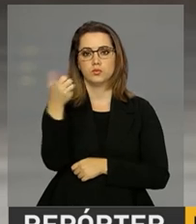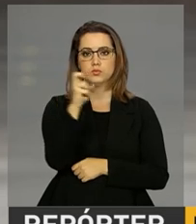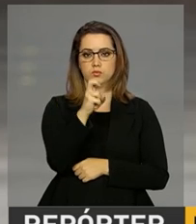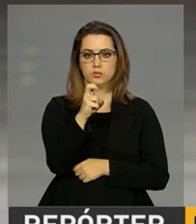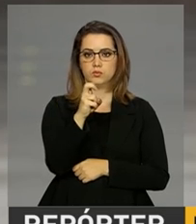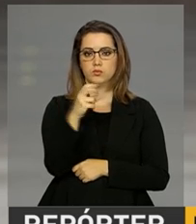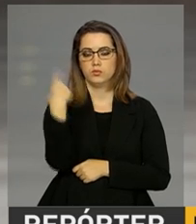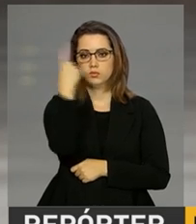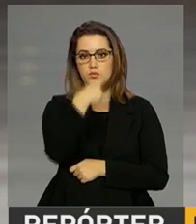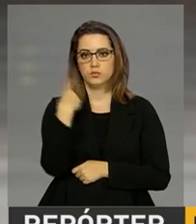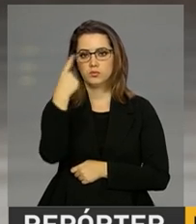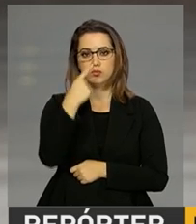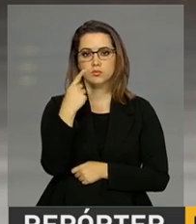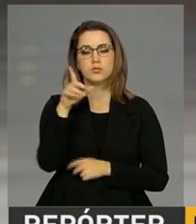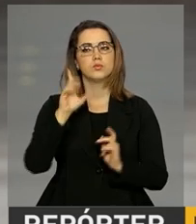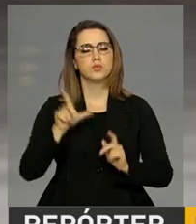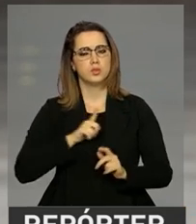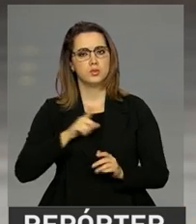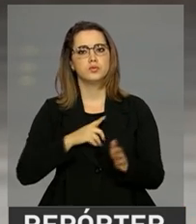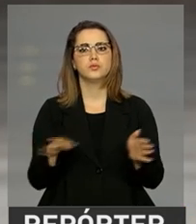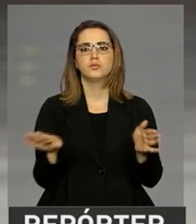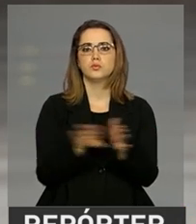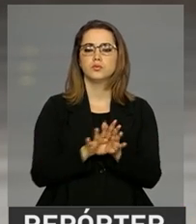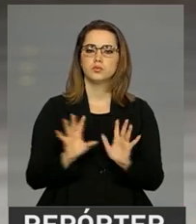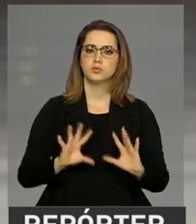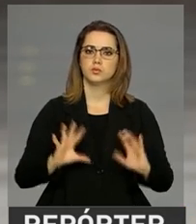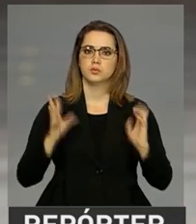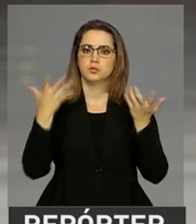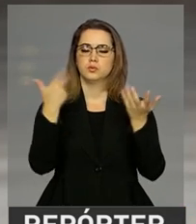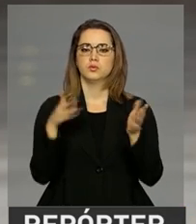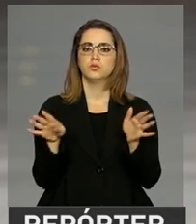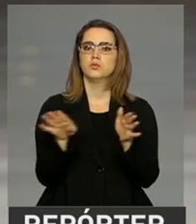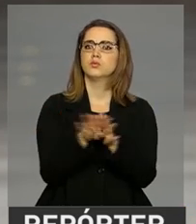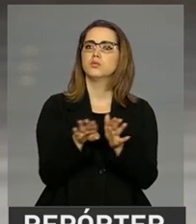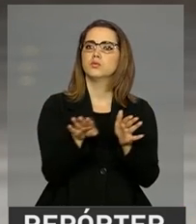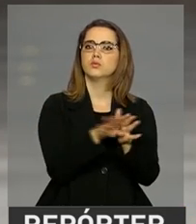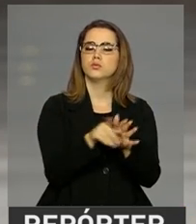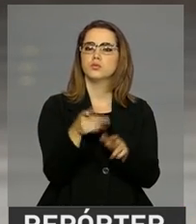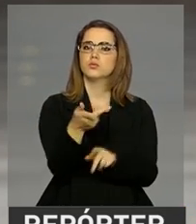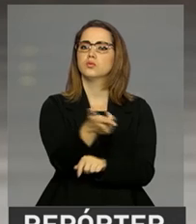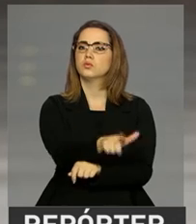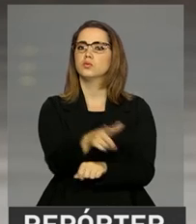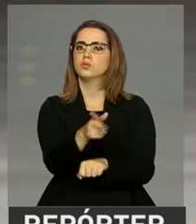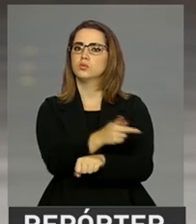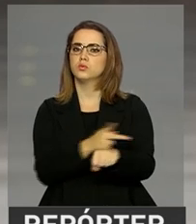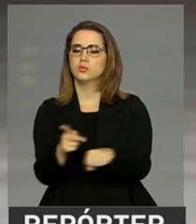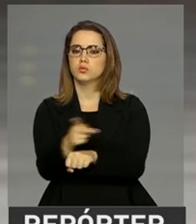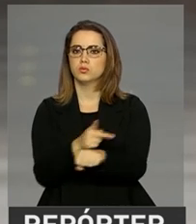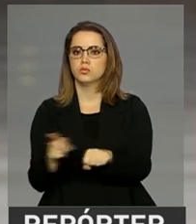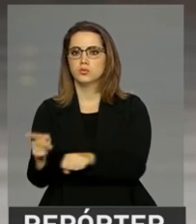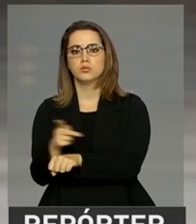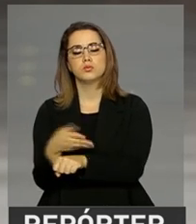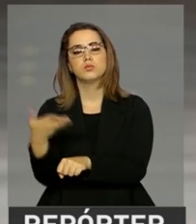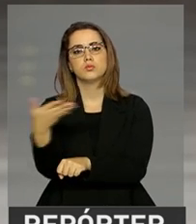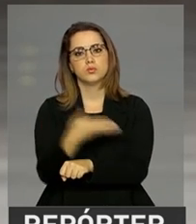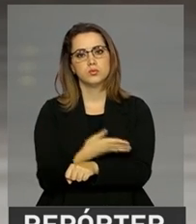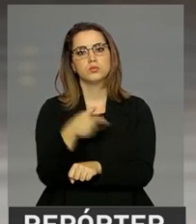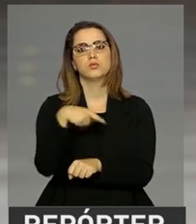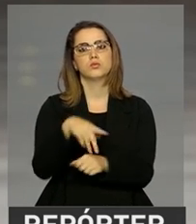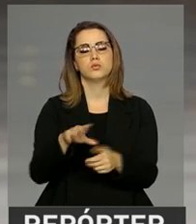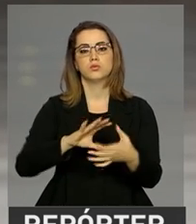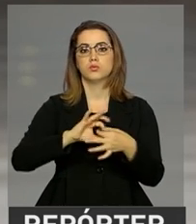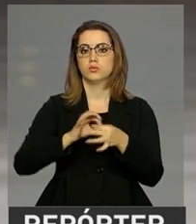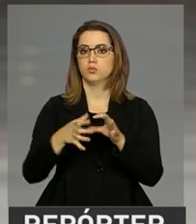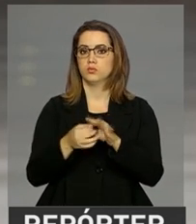ele participa de uma cerimônia de recepção dos chefes de Estado e dos representantes dos países que vieram aí para a abertura dos Jogos